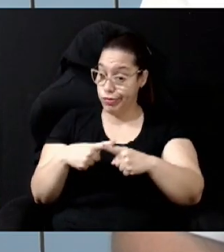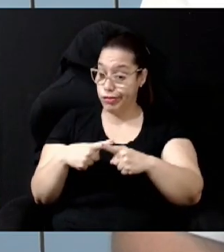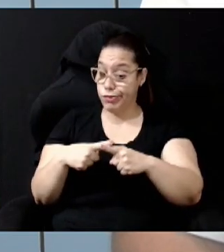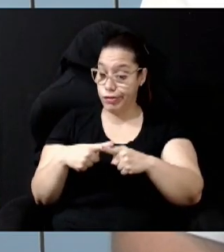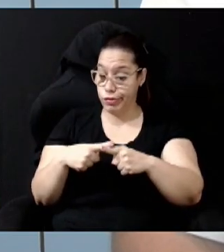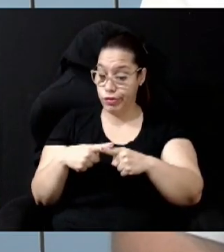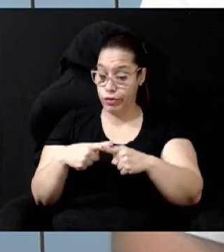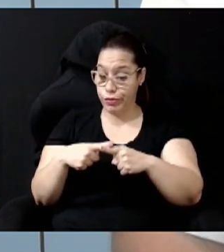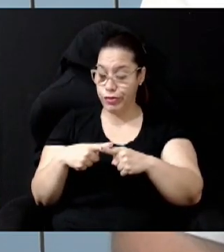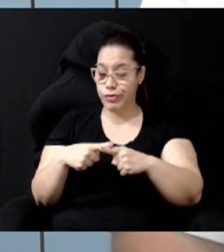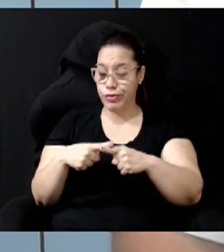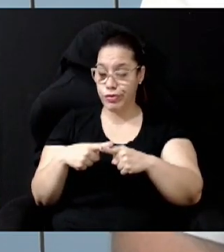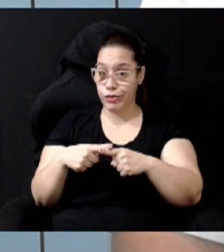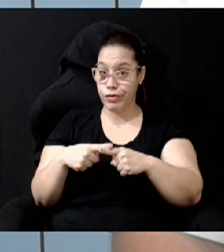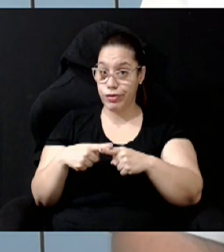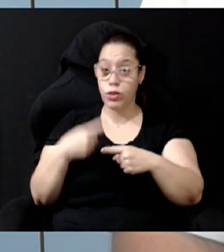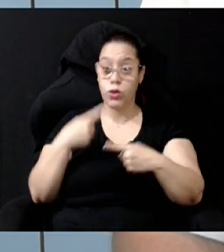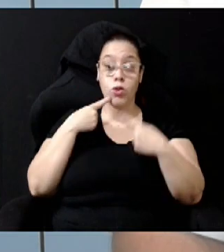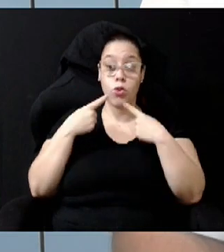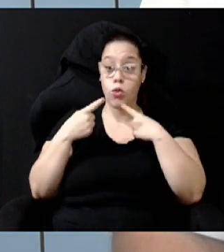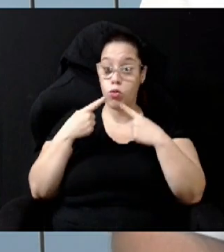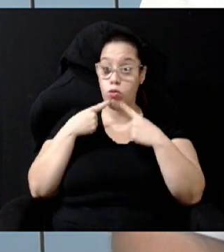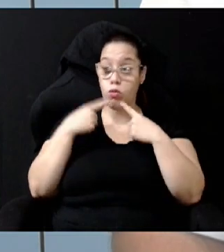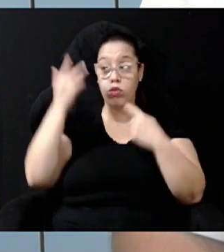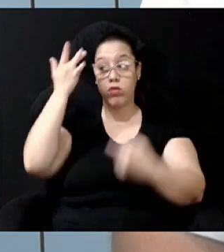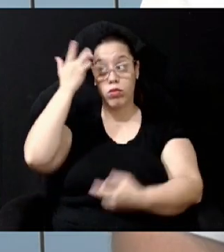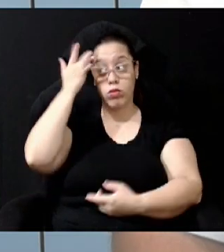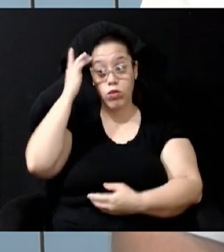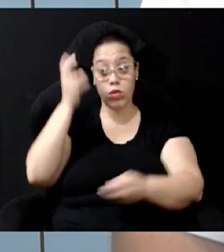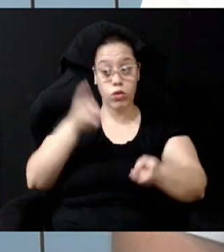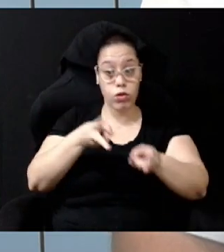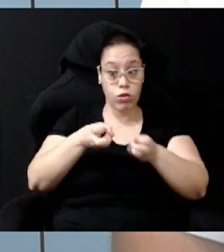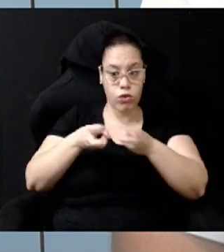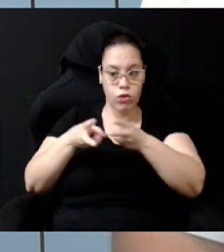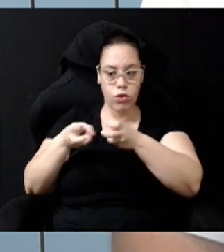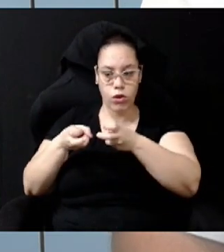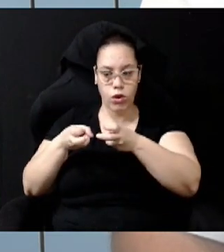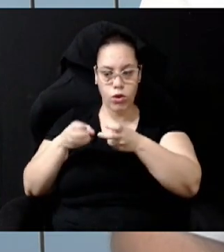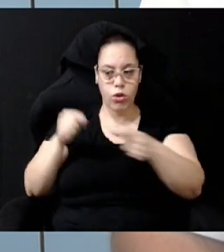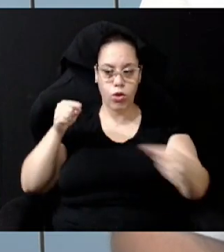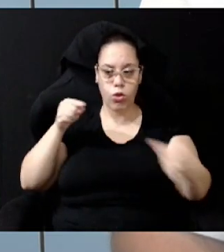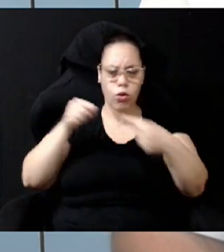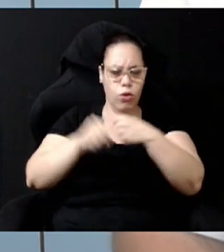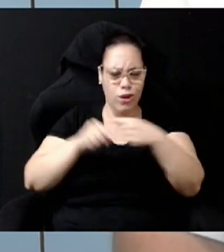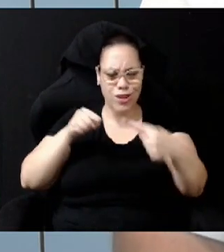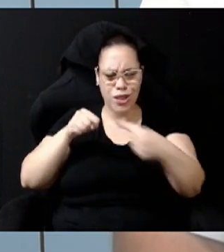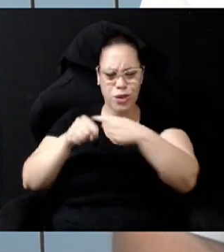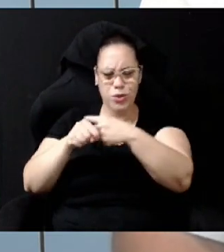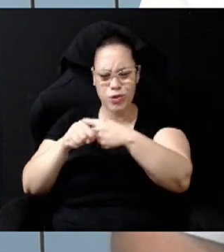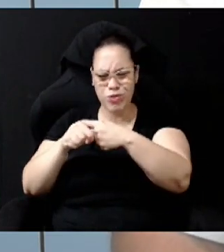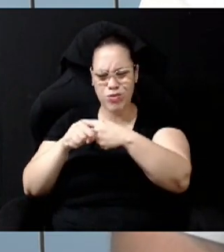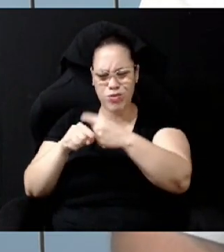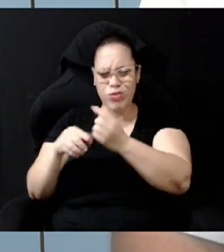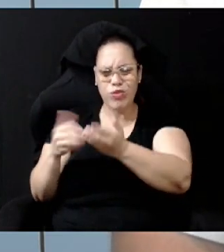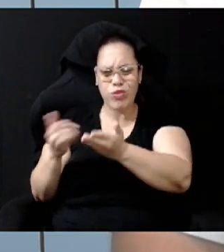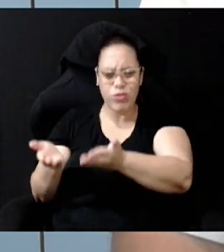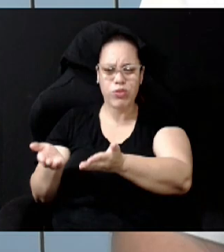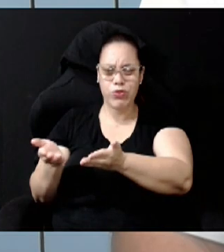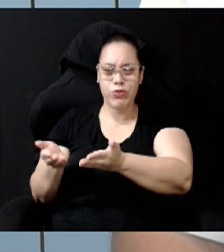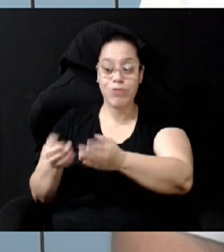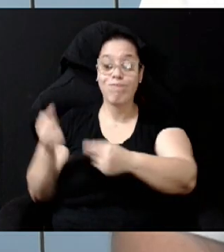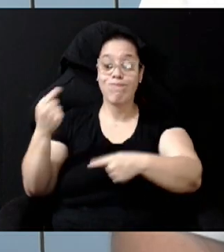com esse debate é que eu acho que nós vamos enxergar assim, contradições daquilo que nós estamos